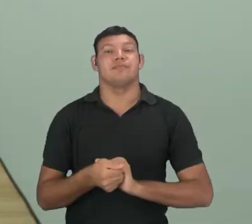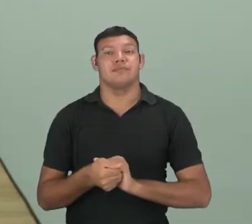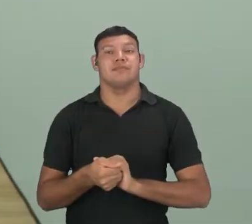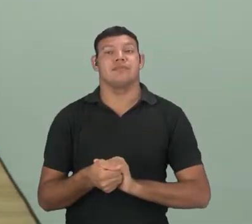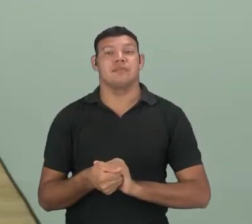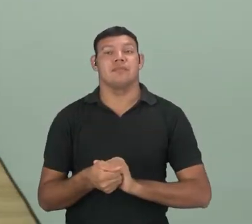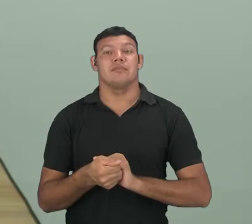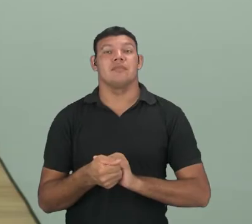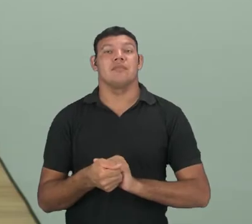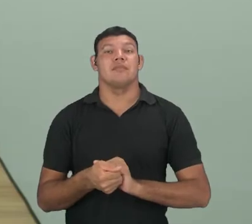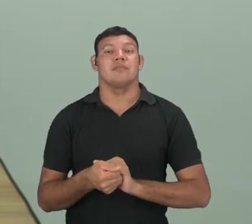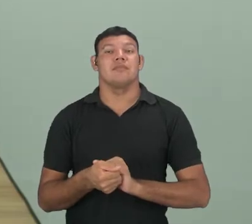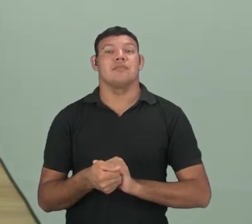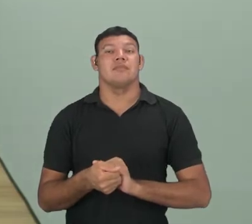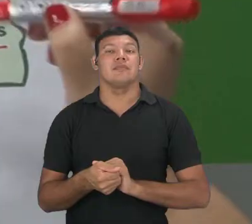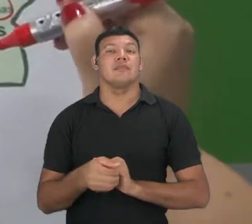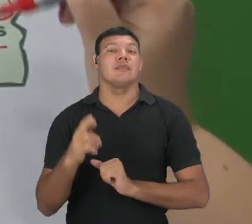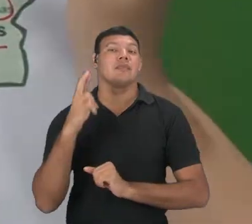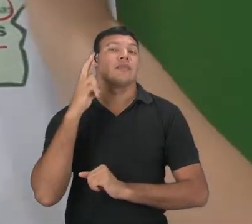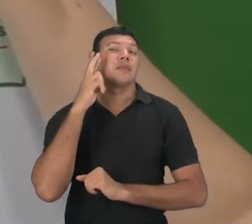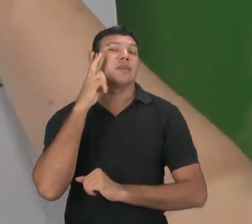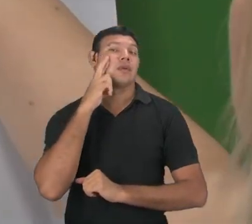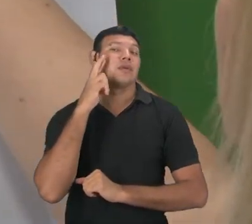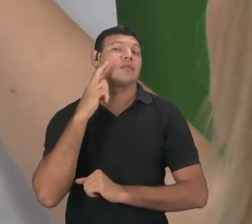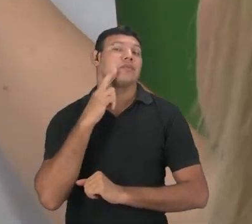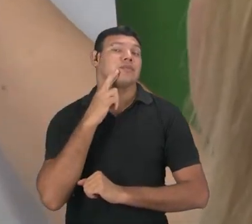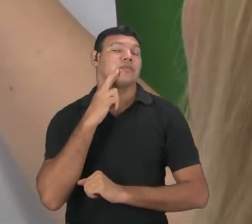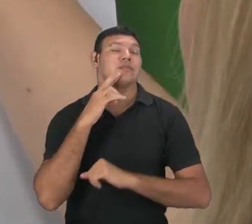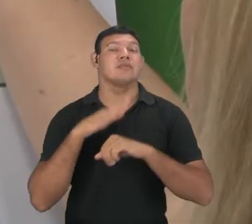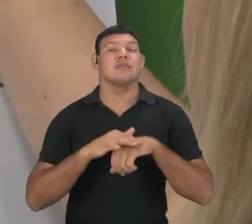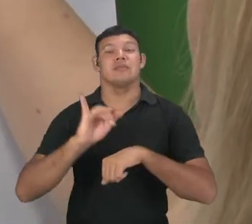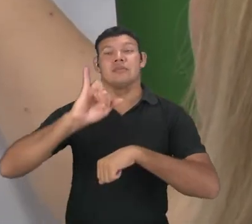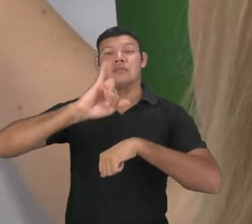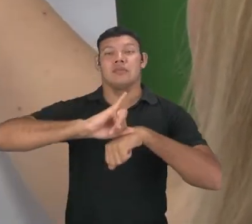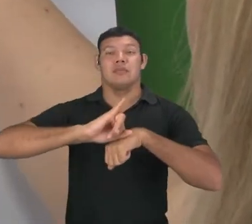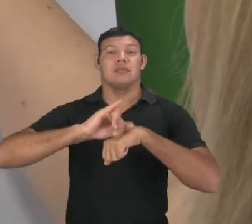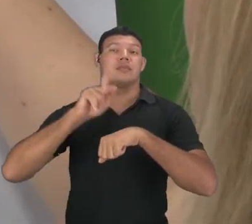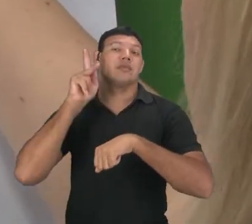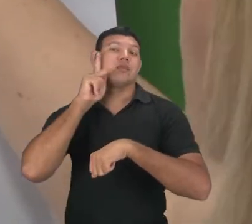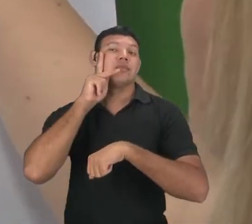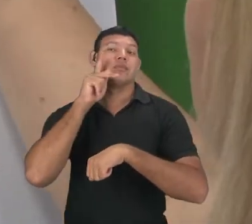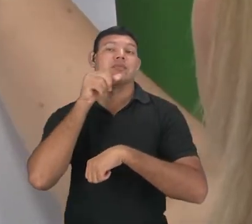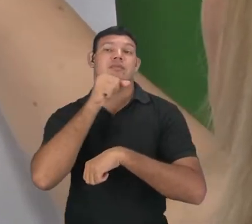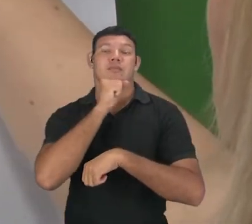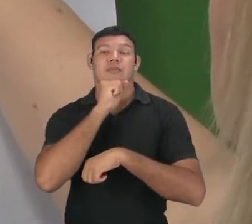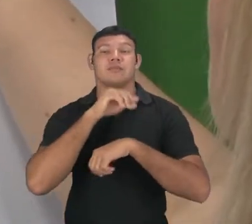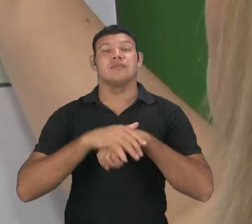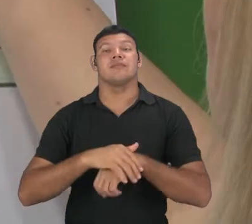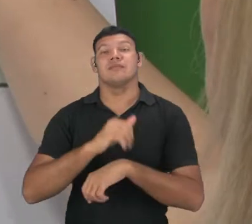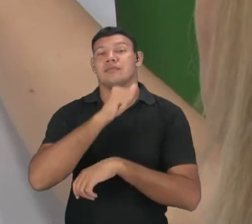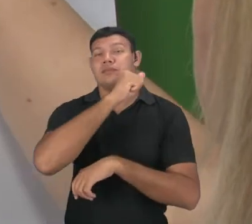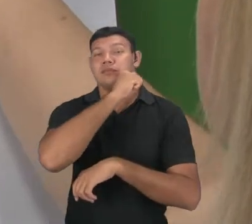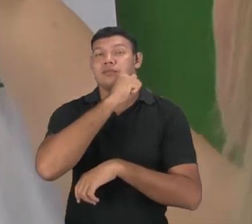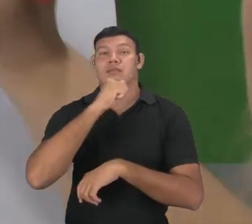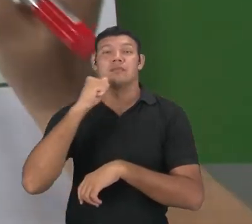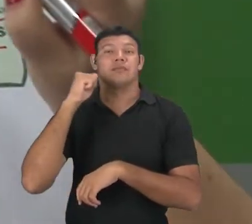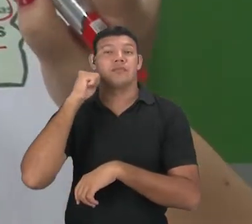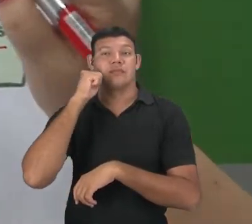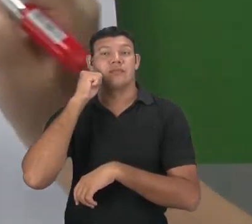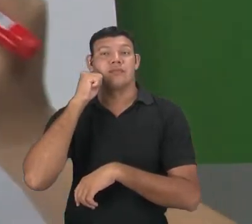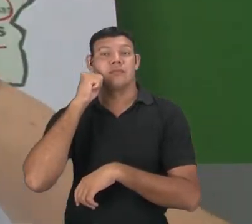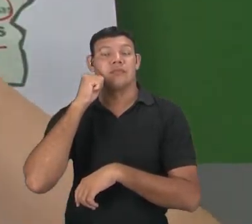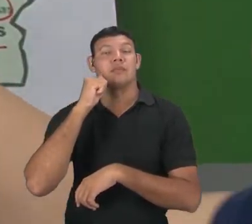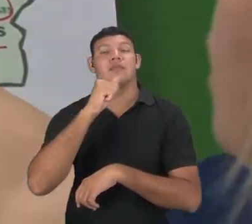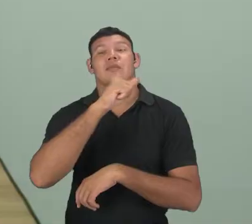Rondônia com a capital de Porto Velho, Macapá ou Amapá com a capital